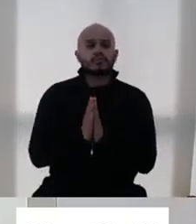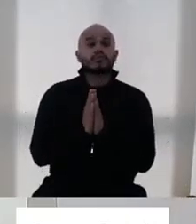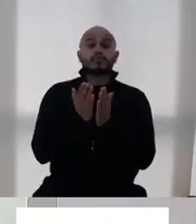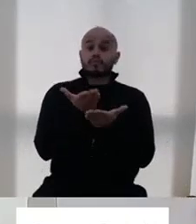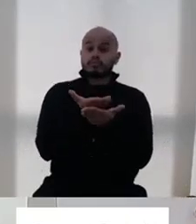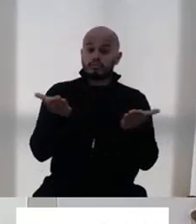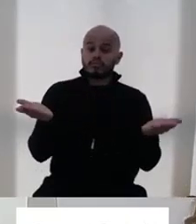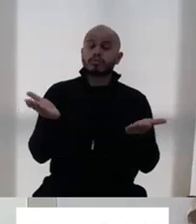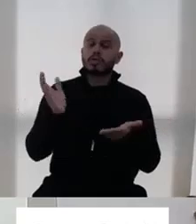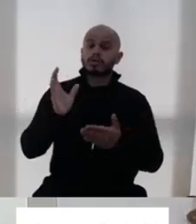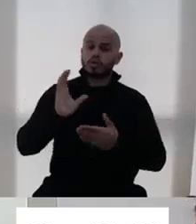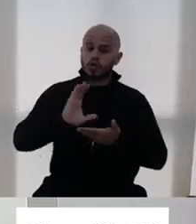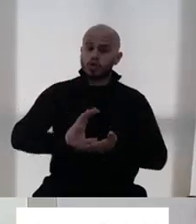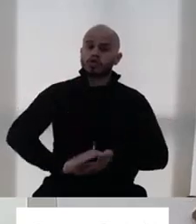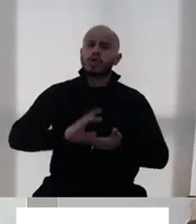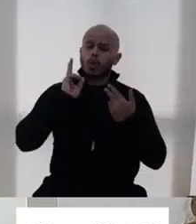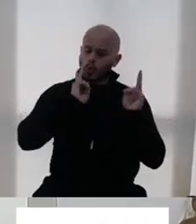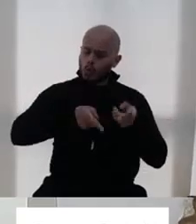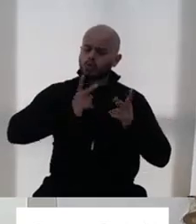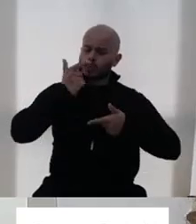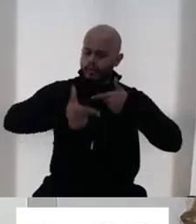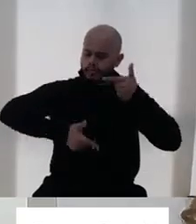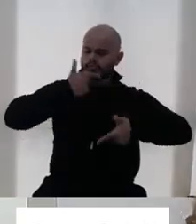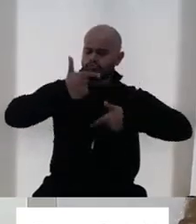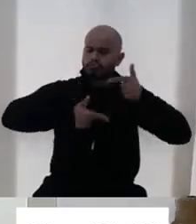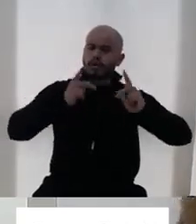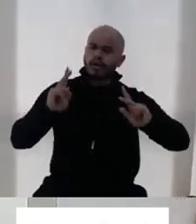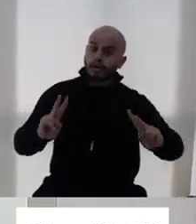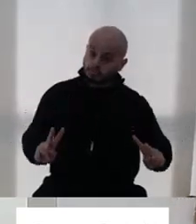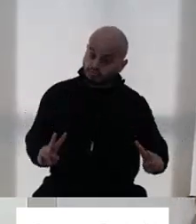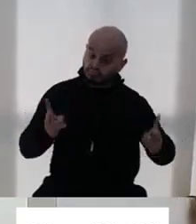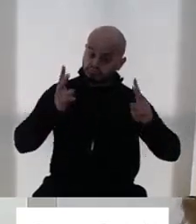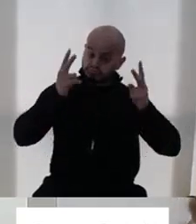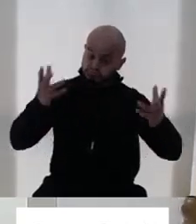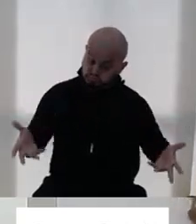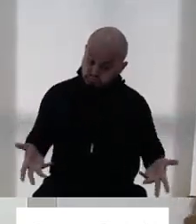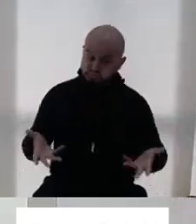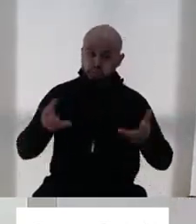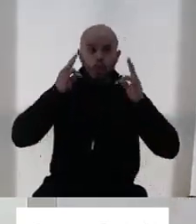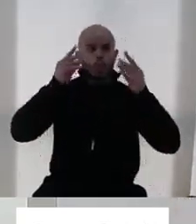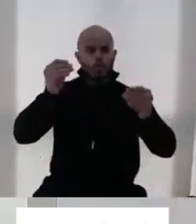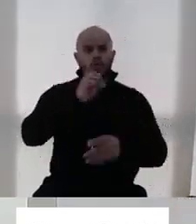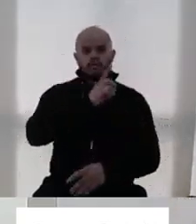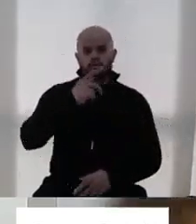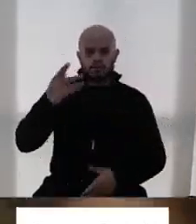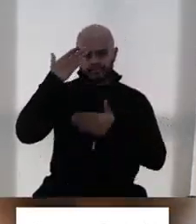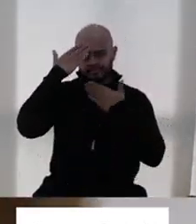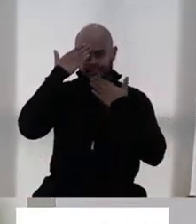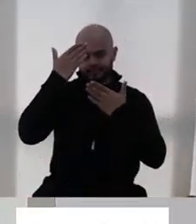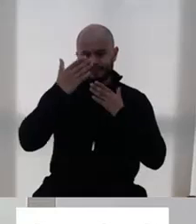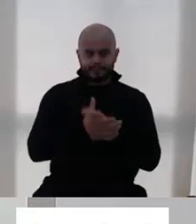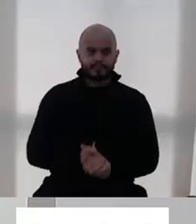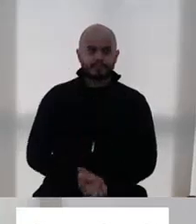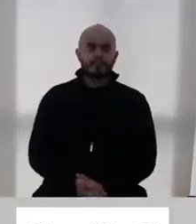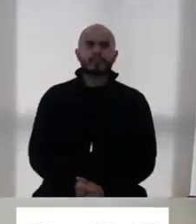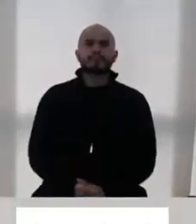continue fazendo este trabalho de valorização de toda a Defensoria. Muito obrigada.